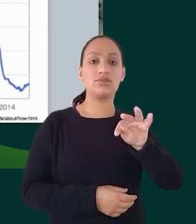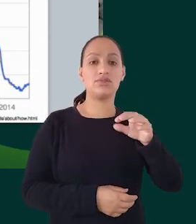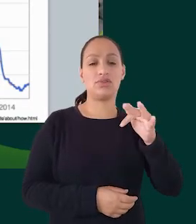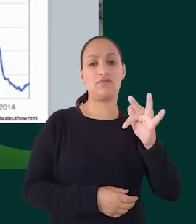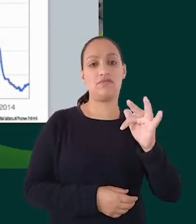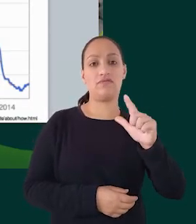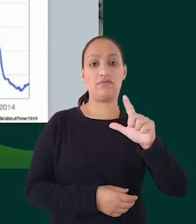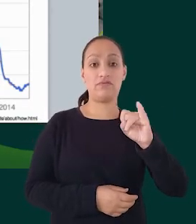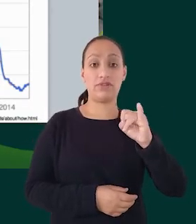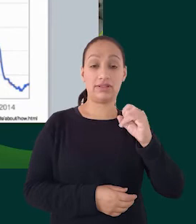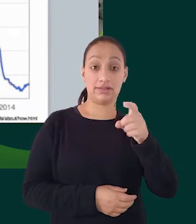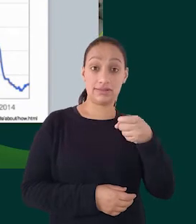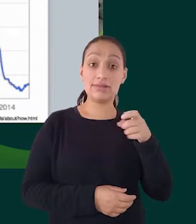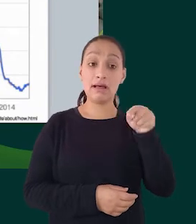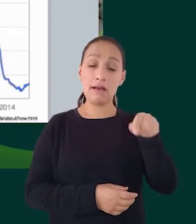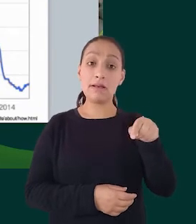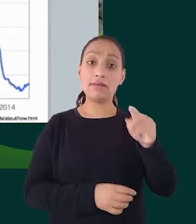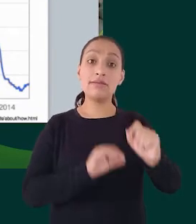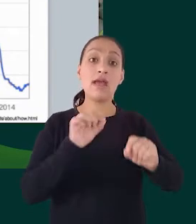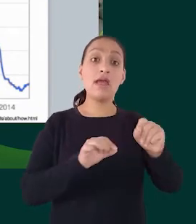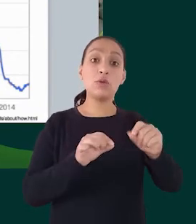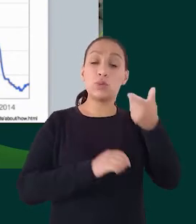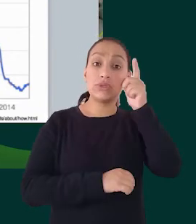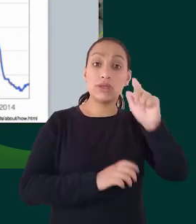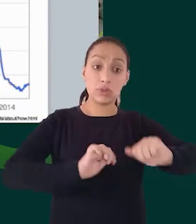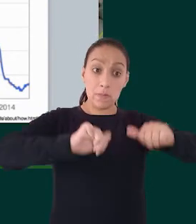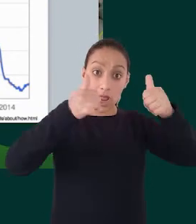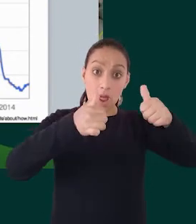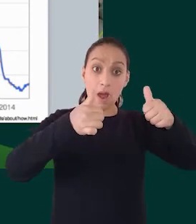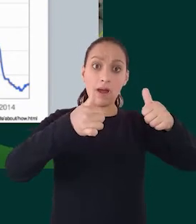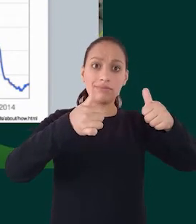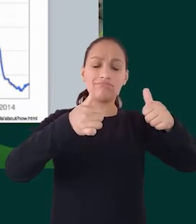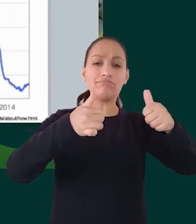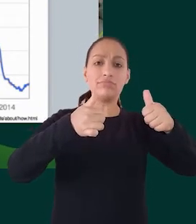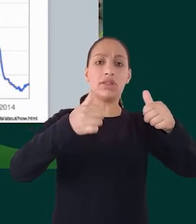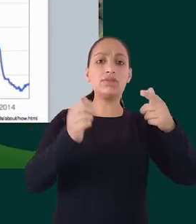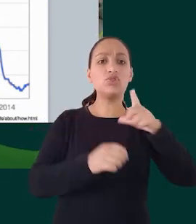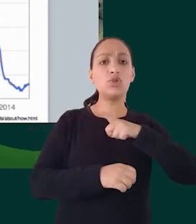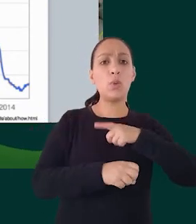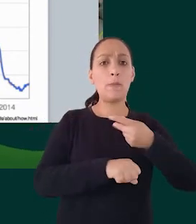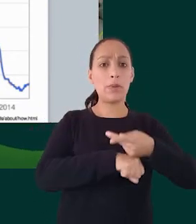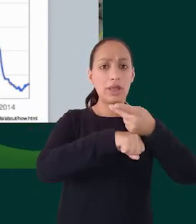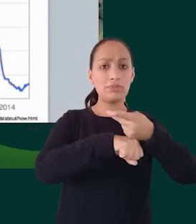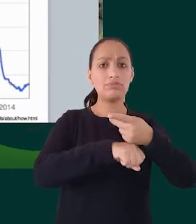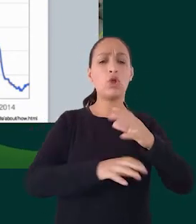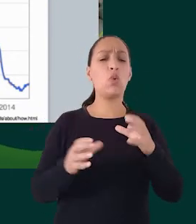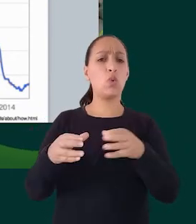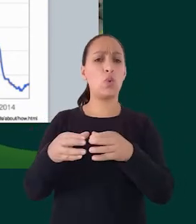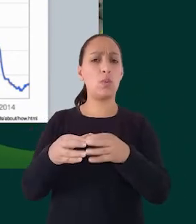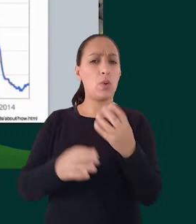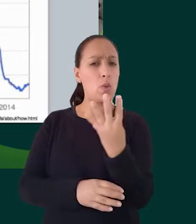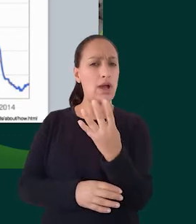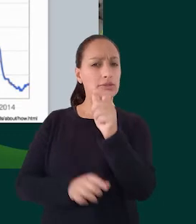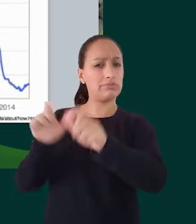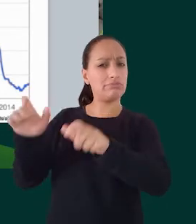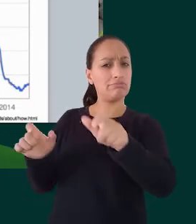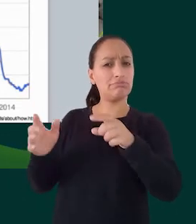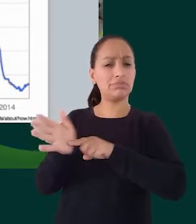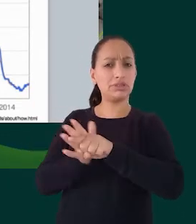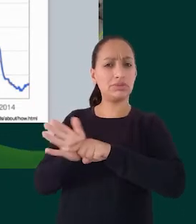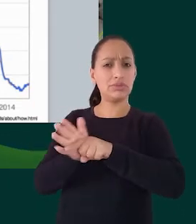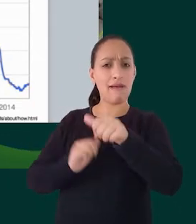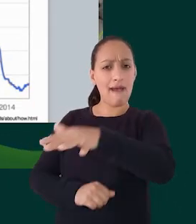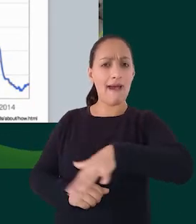quem conseguisse melhorar esse algoritmo, né? E aí um grupo de 4 pesquisadores, se não me falham a memória, da área de